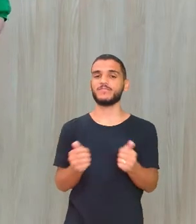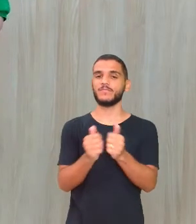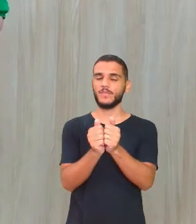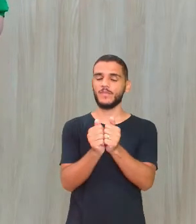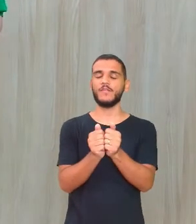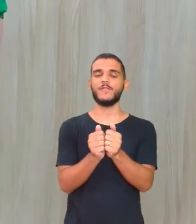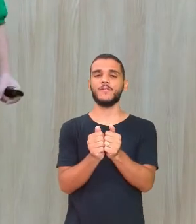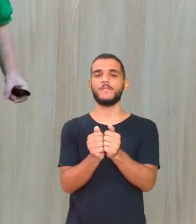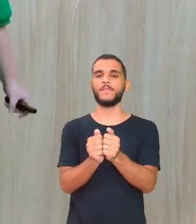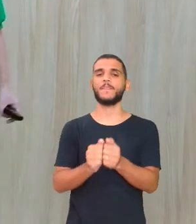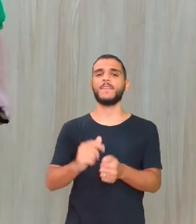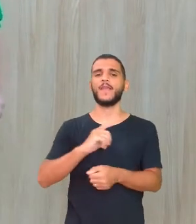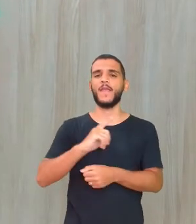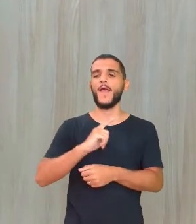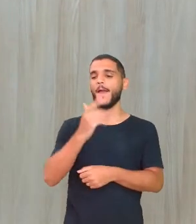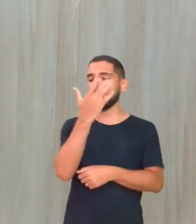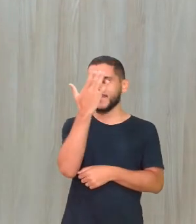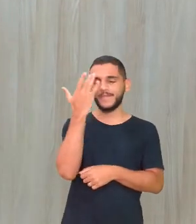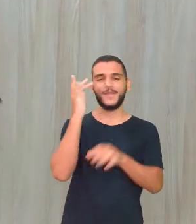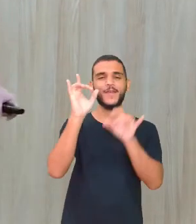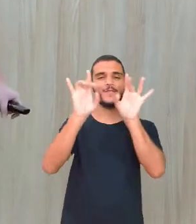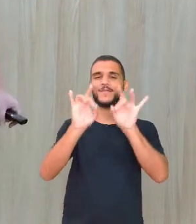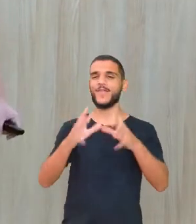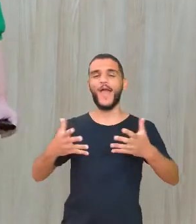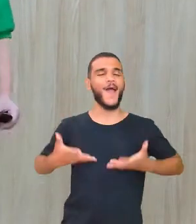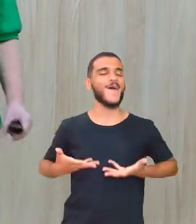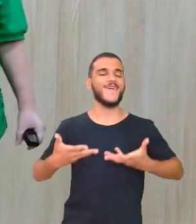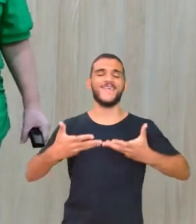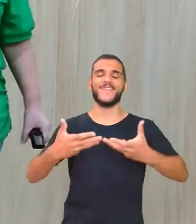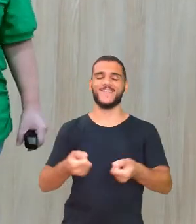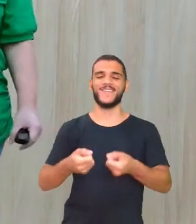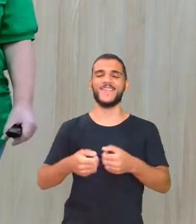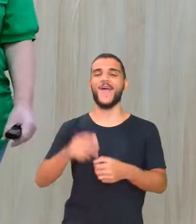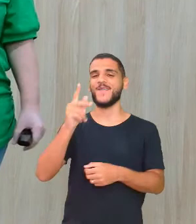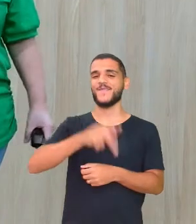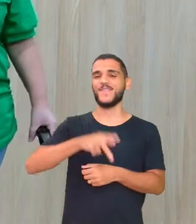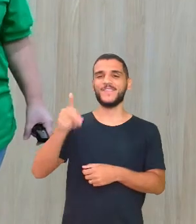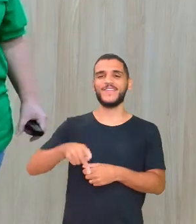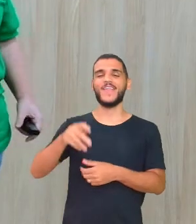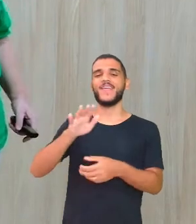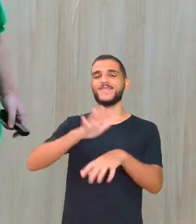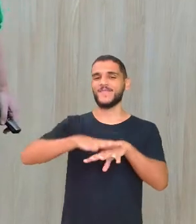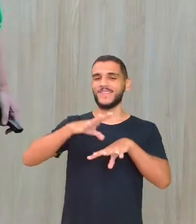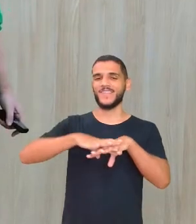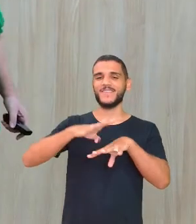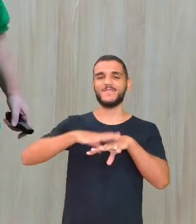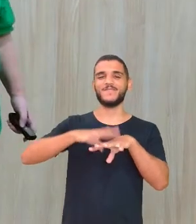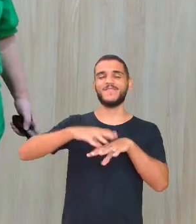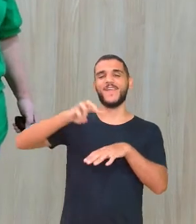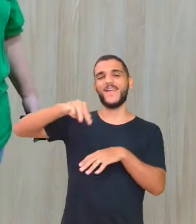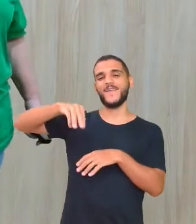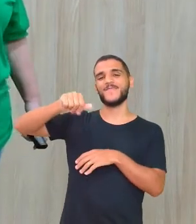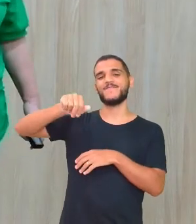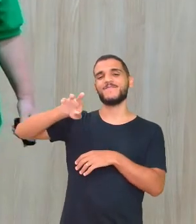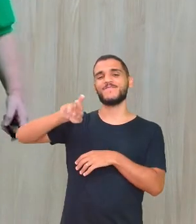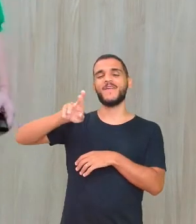uma pessoa muito querida, uma pessoa maravilhosa, a professora de matemática,